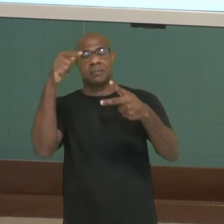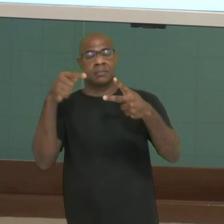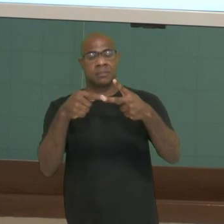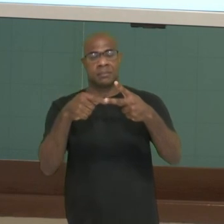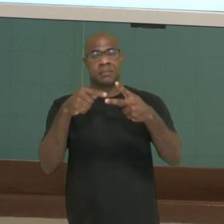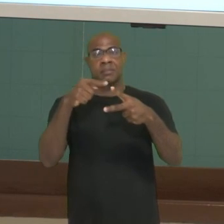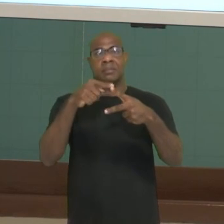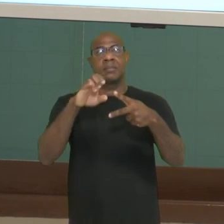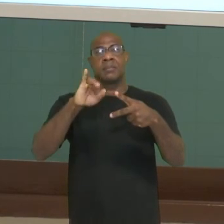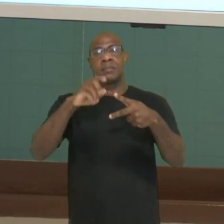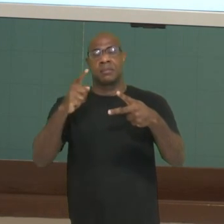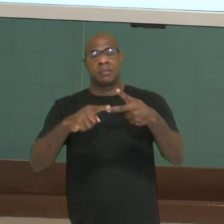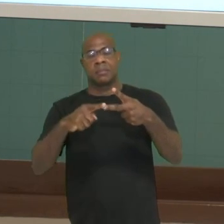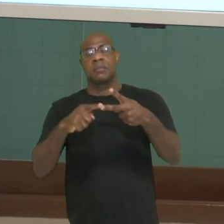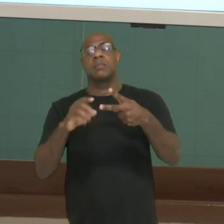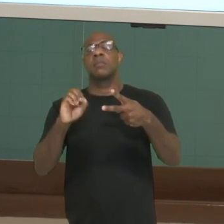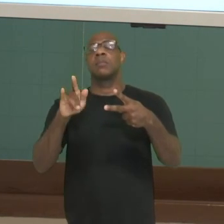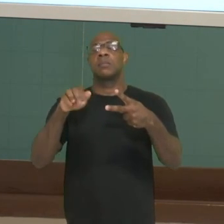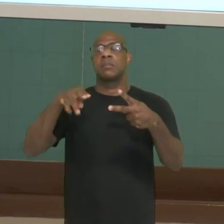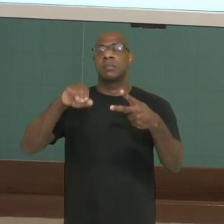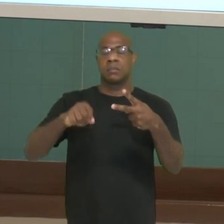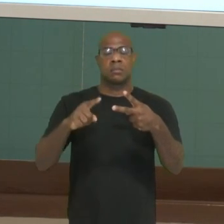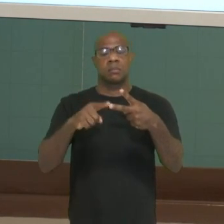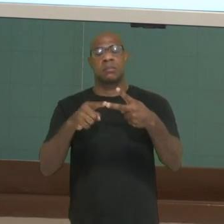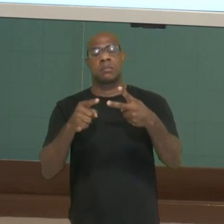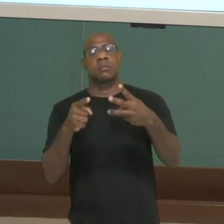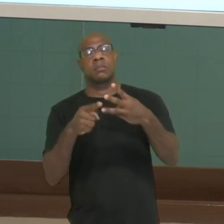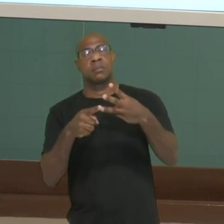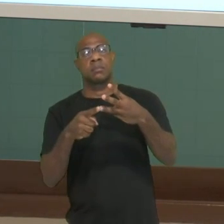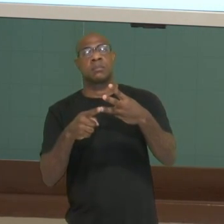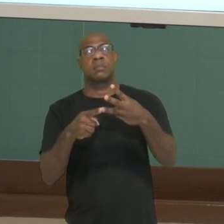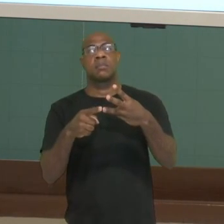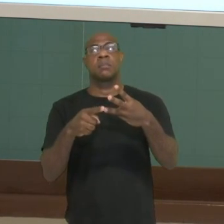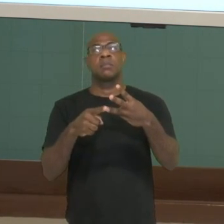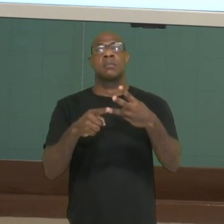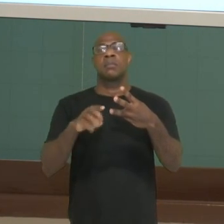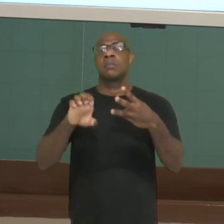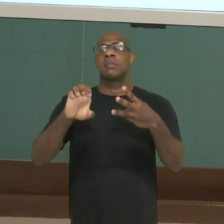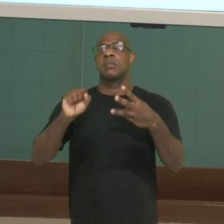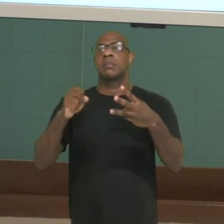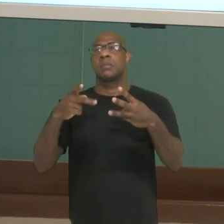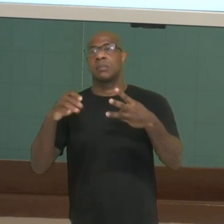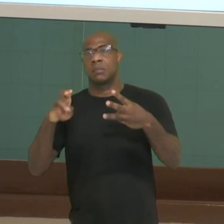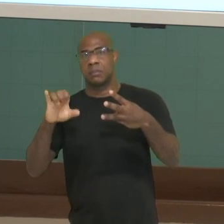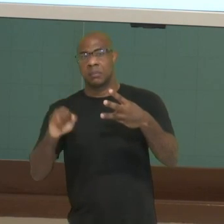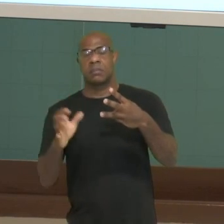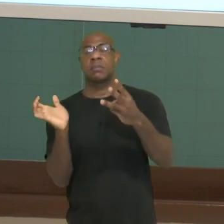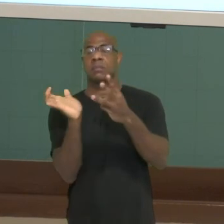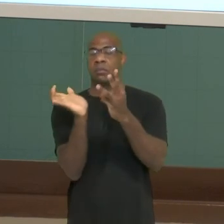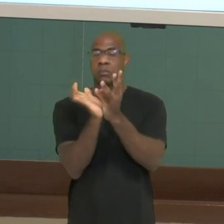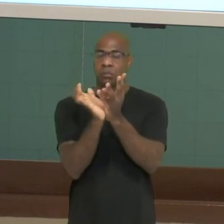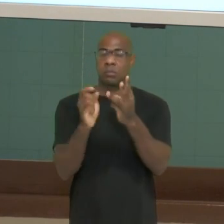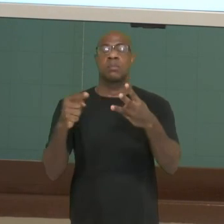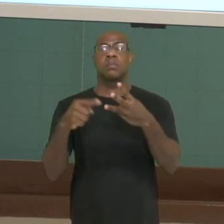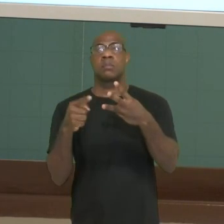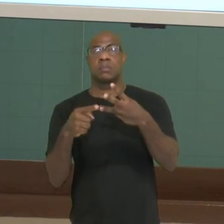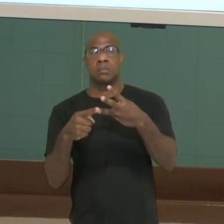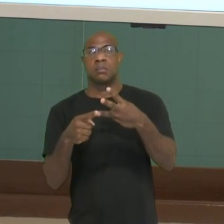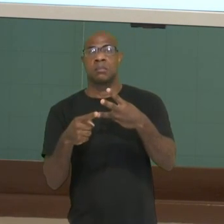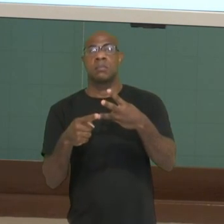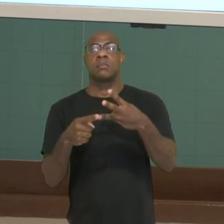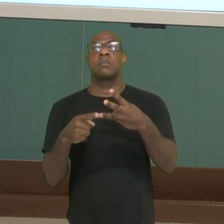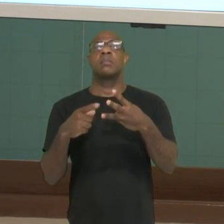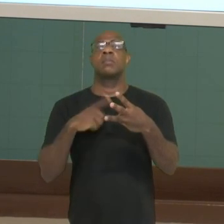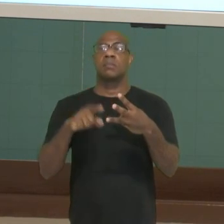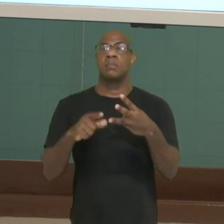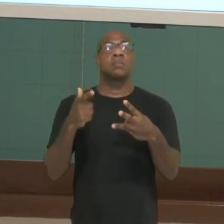de organismo, o conceito de espécie, não esqueçam. Espécie, então, é aquele